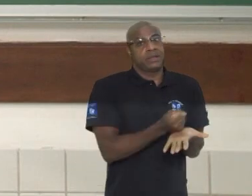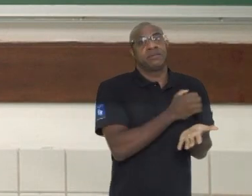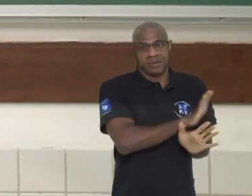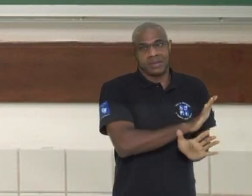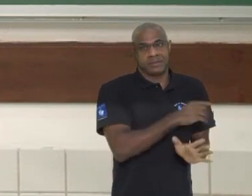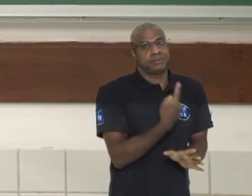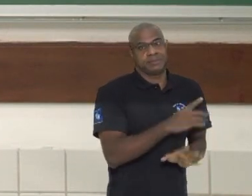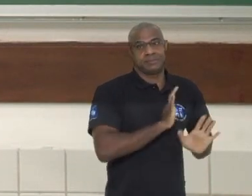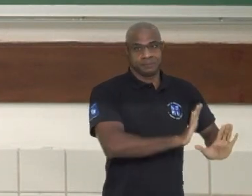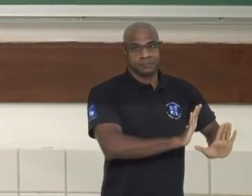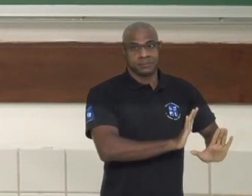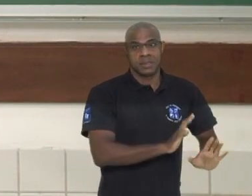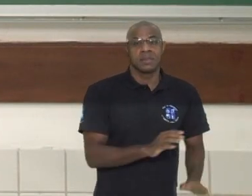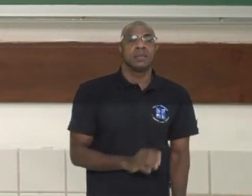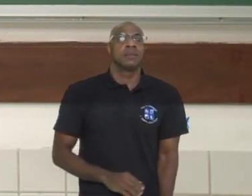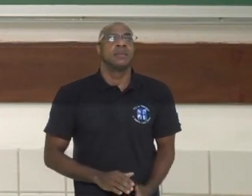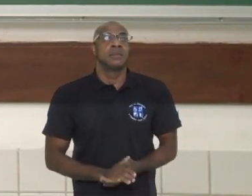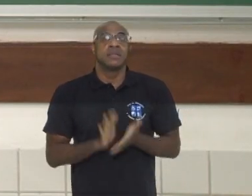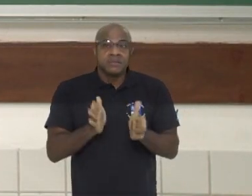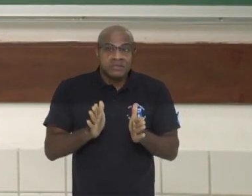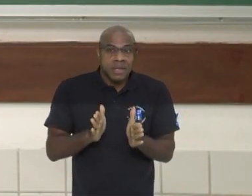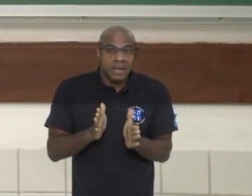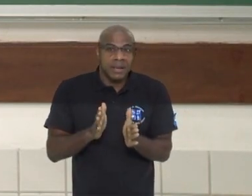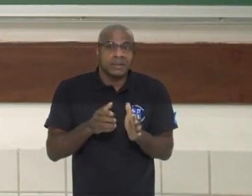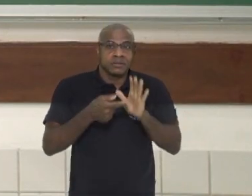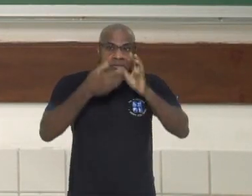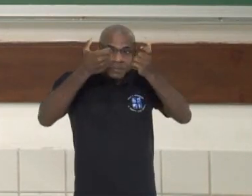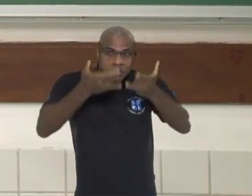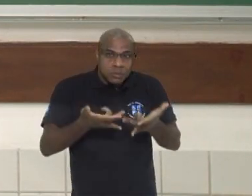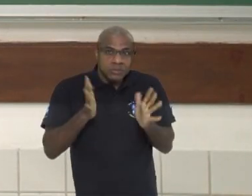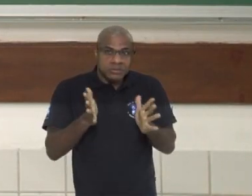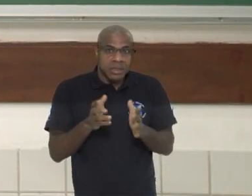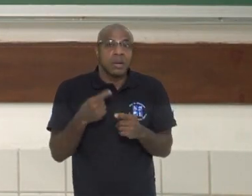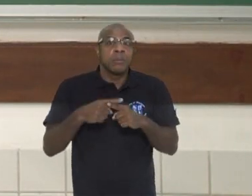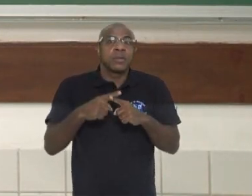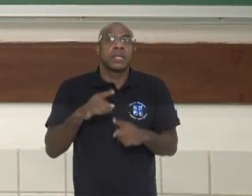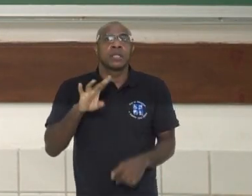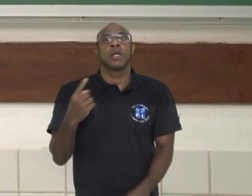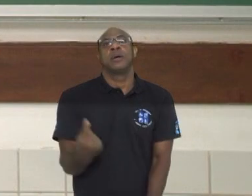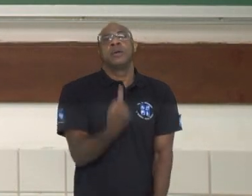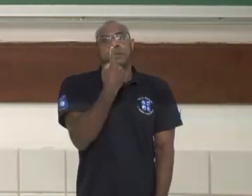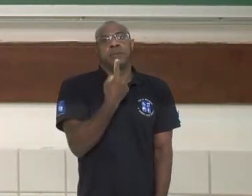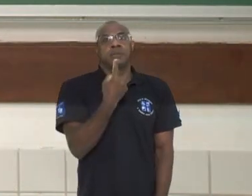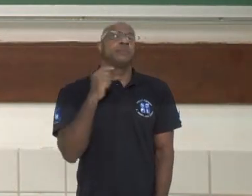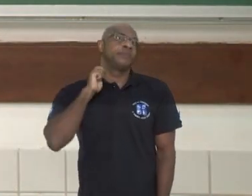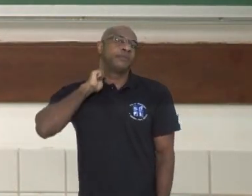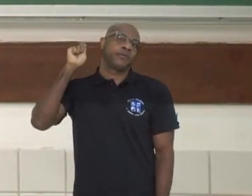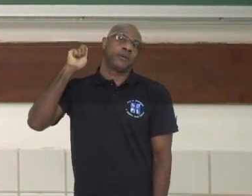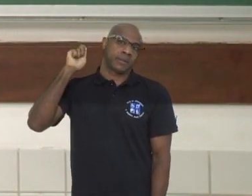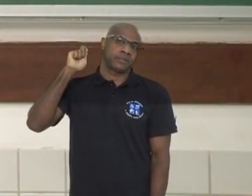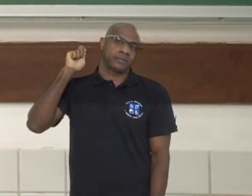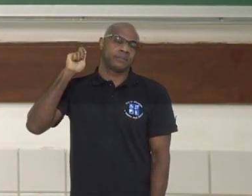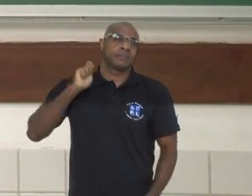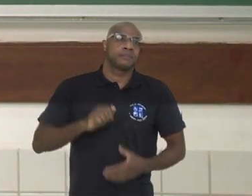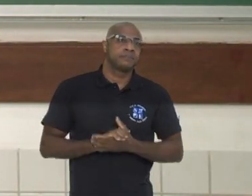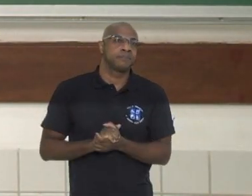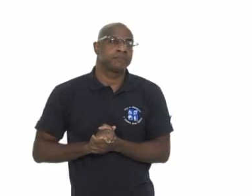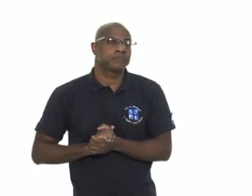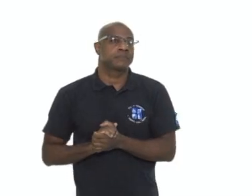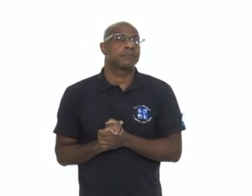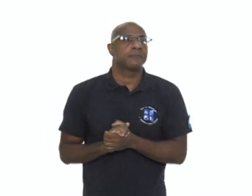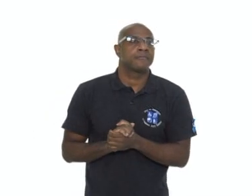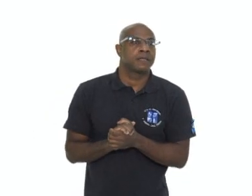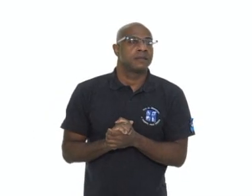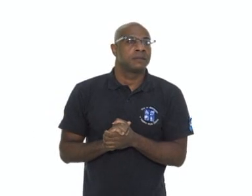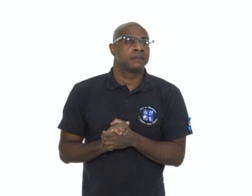já trabalhamos essa questão do porquê ele exclusivamente foi enforcado e a figura de Tiradentes foi retomada